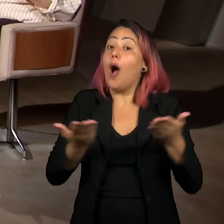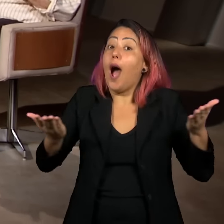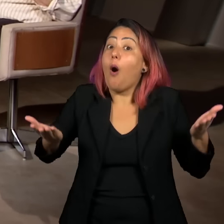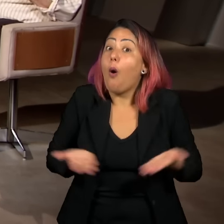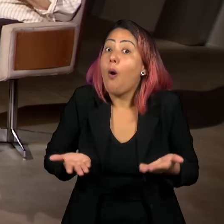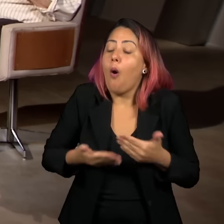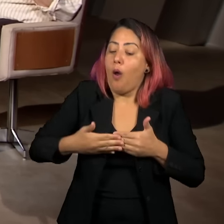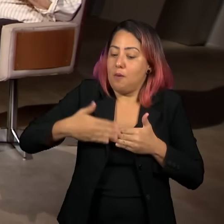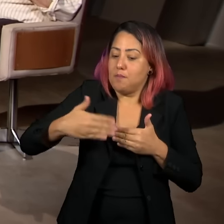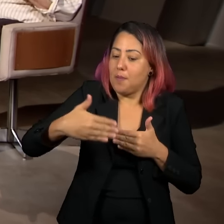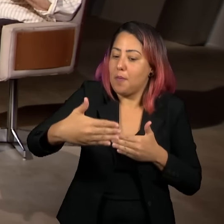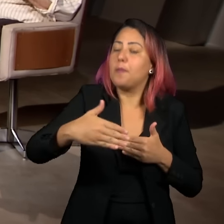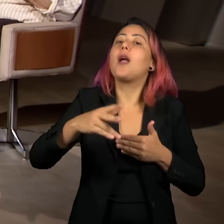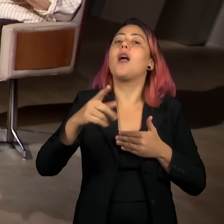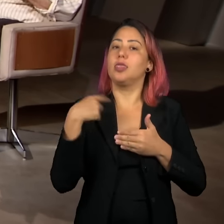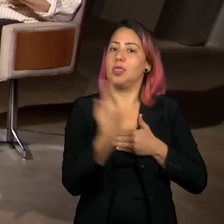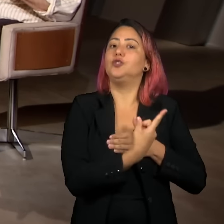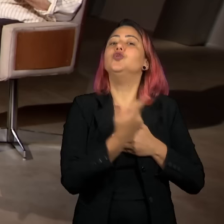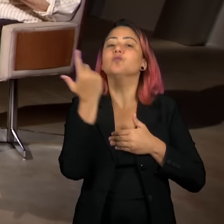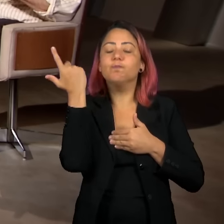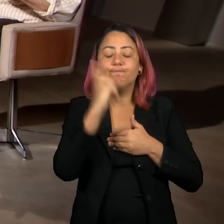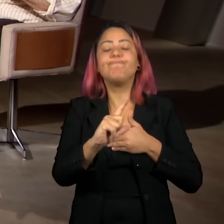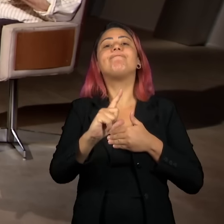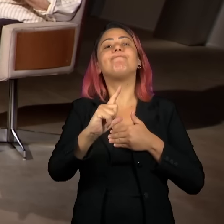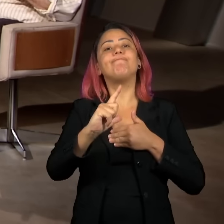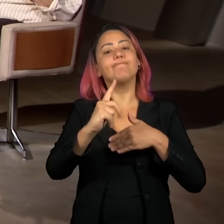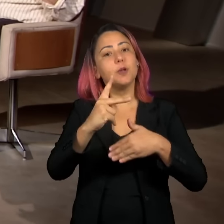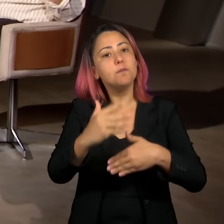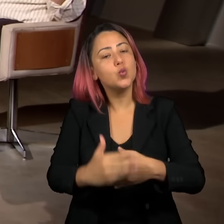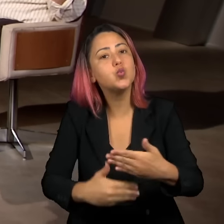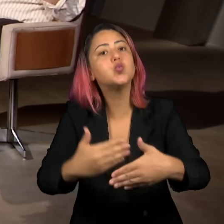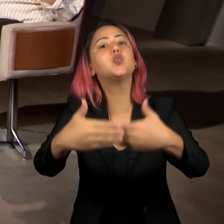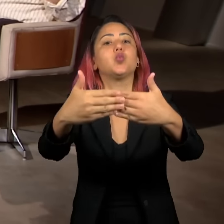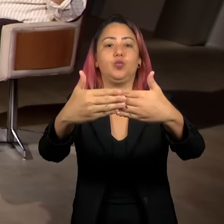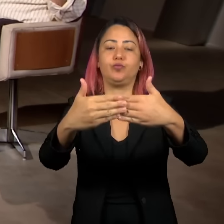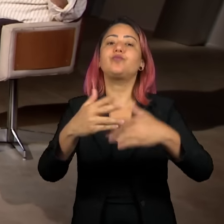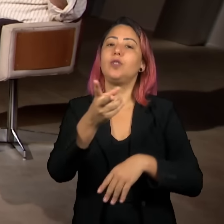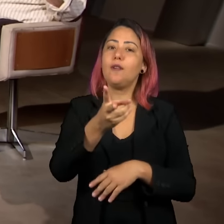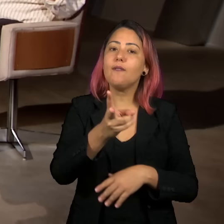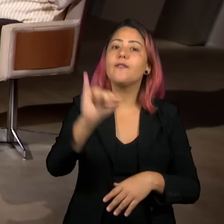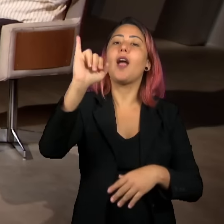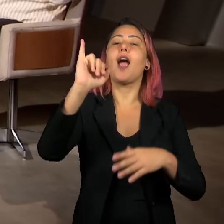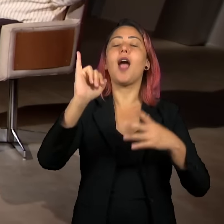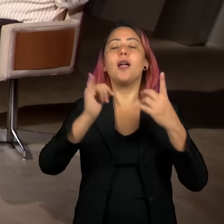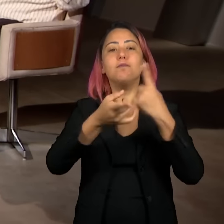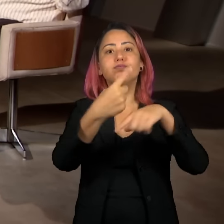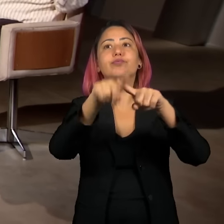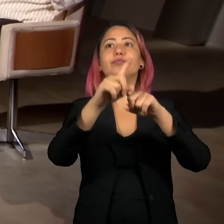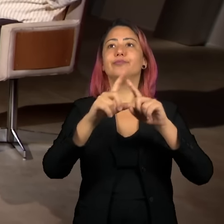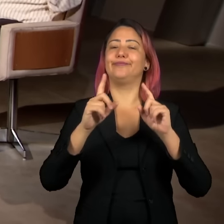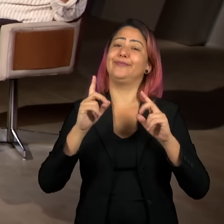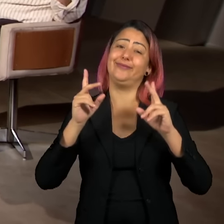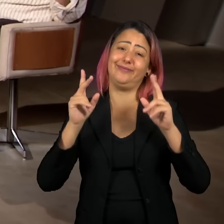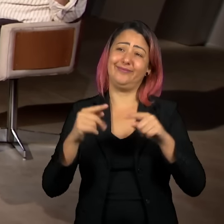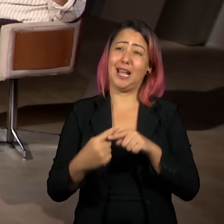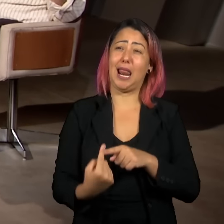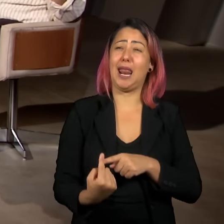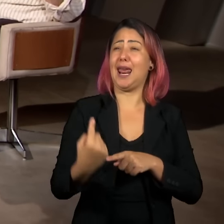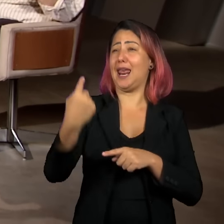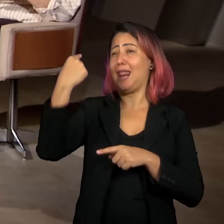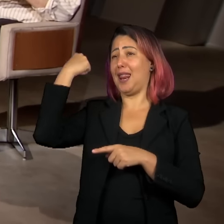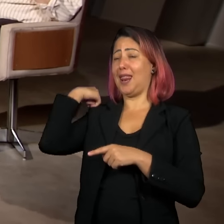uma situação Educacional onde realmente vai valer aquilo que o Dio fazia lá no começo do século